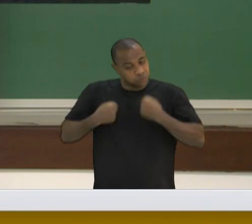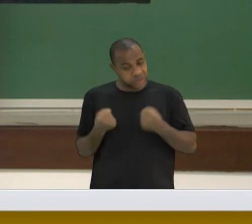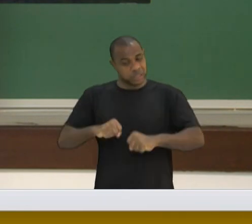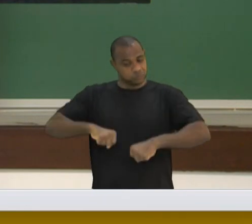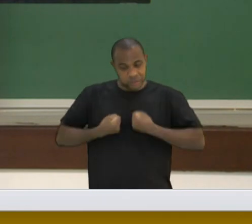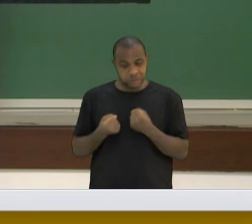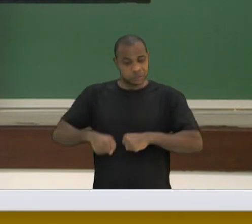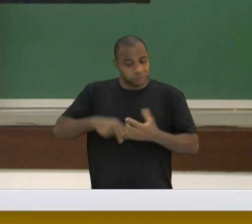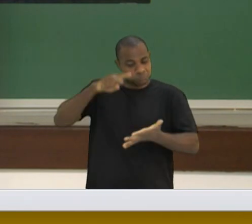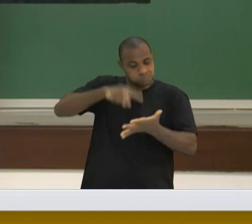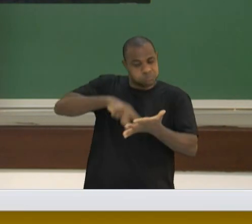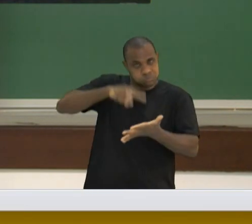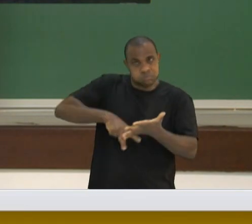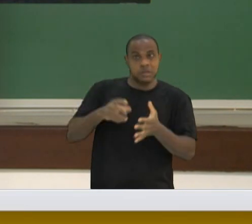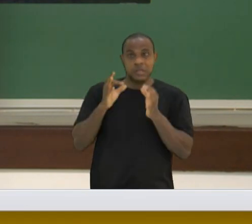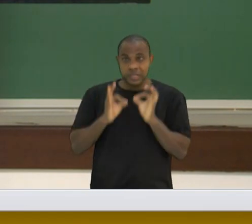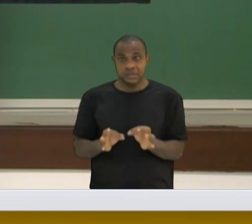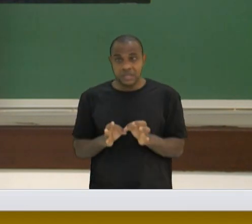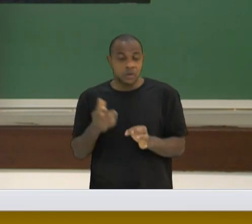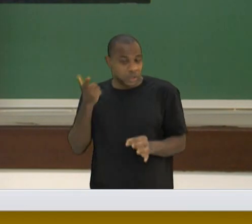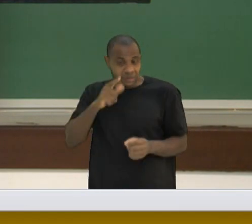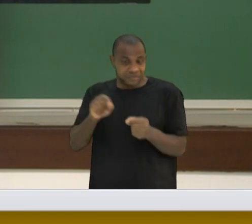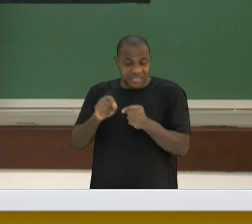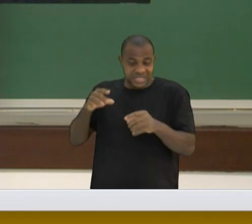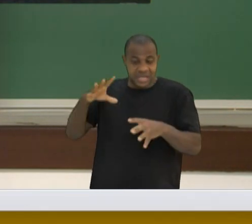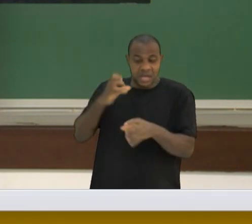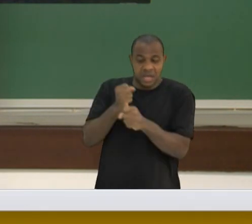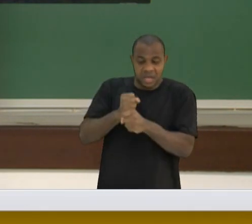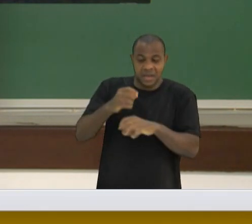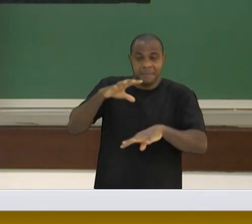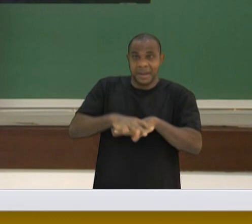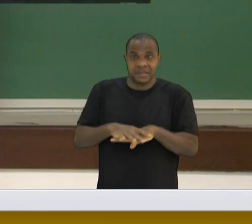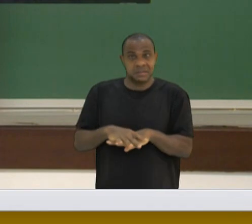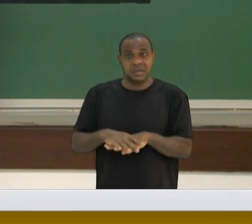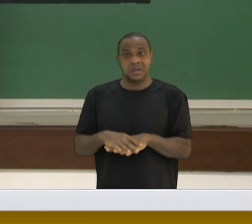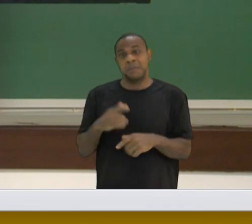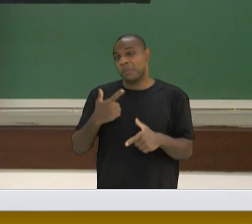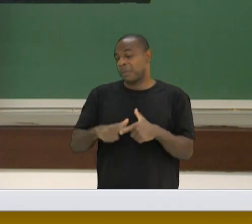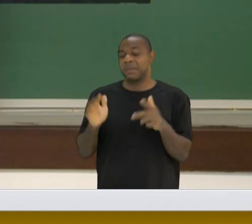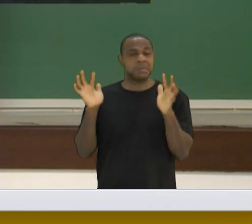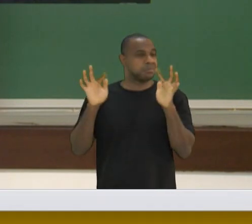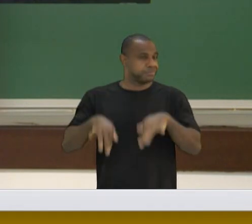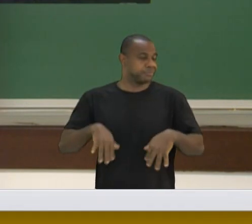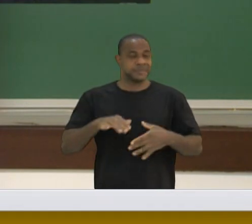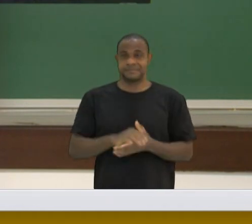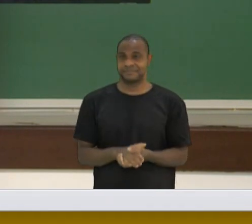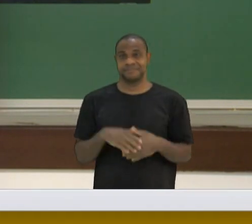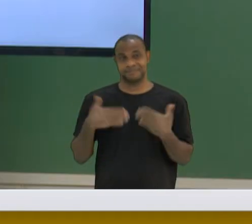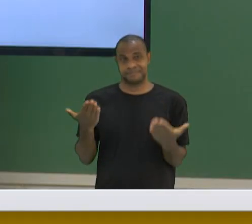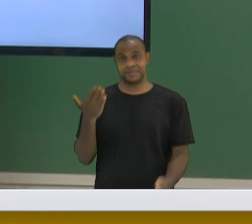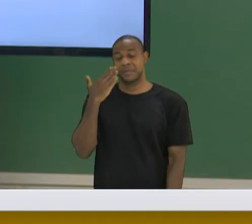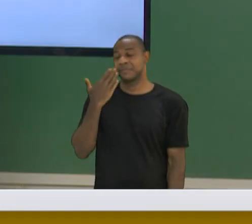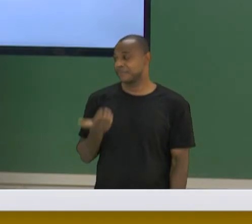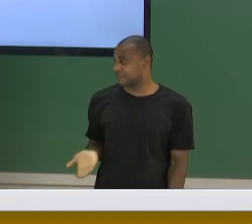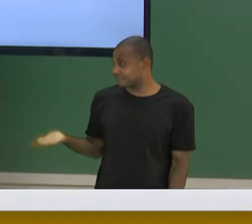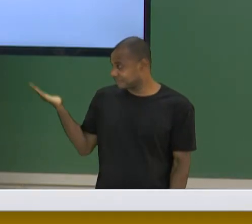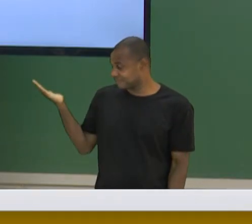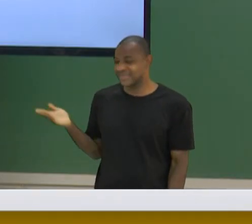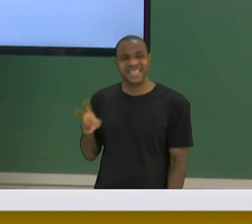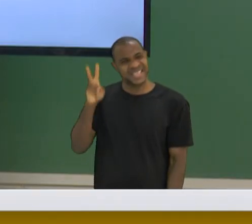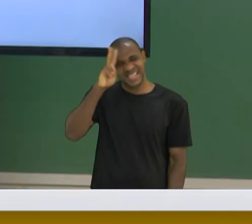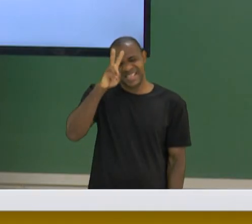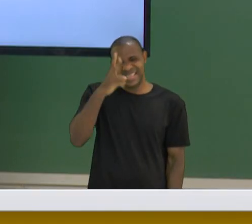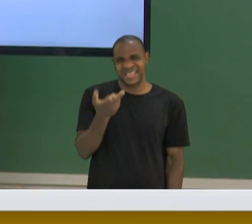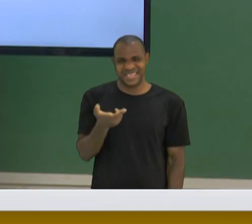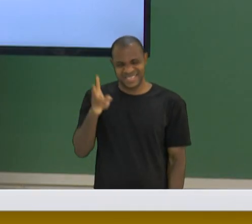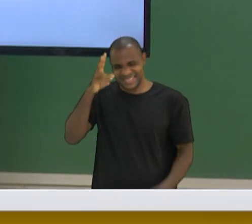ver direitinho e consegue fazer cálculo matemático acabaram os seus problemas Ok olha só lembra que